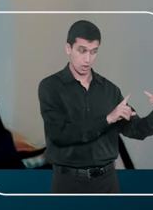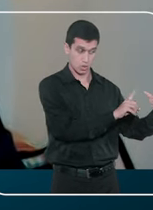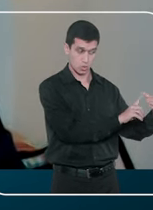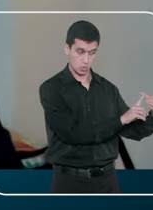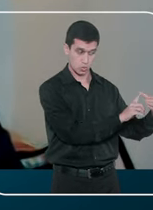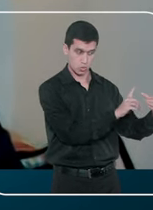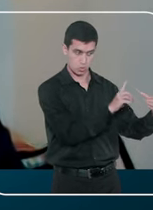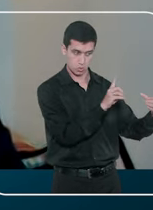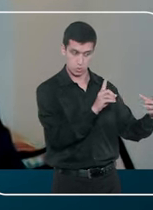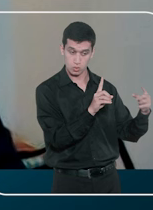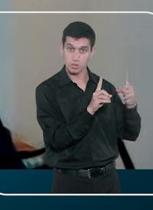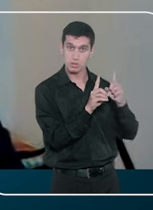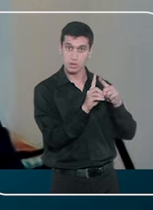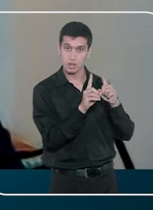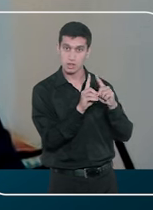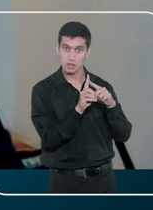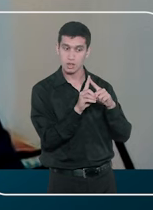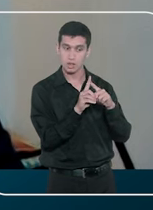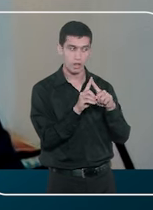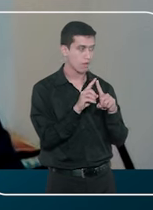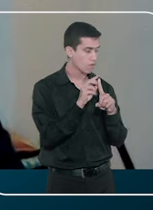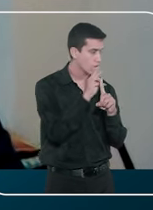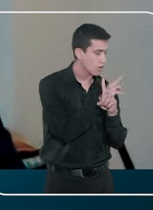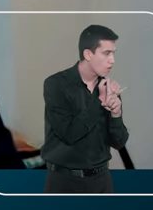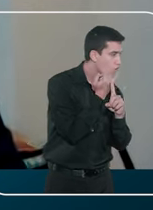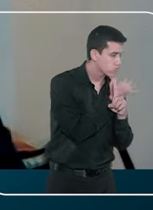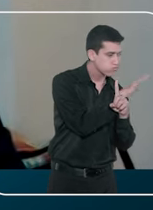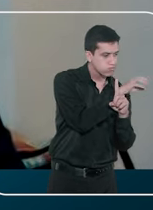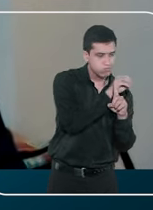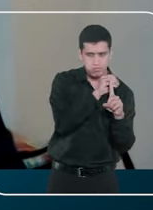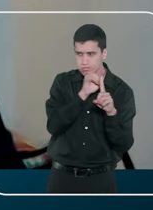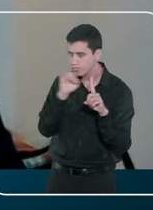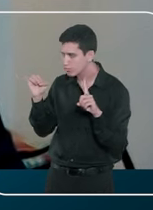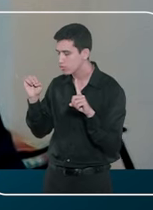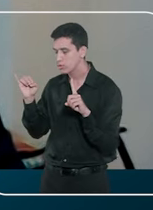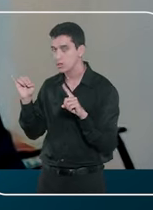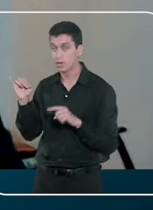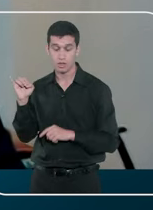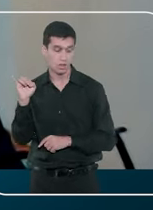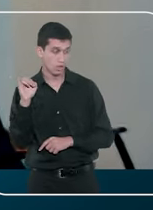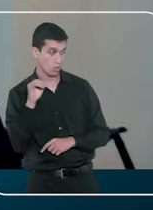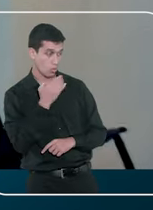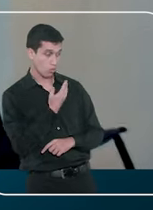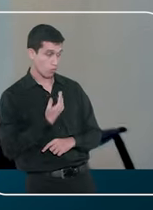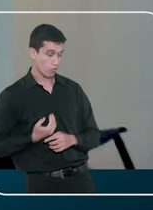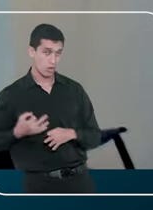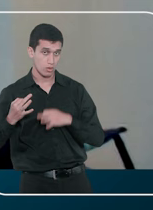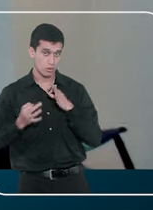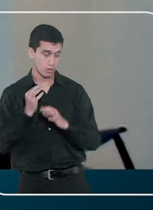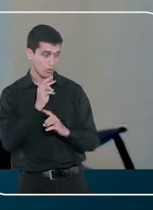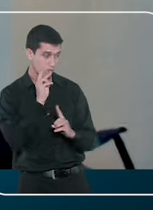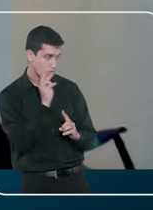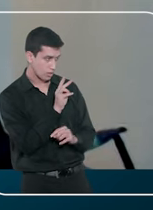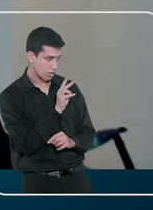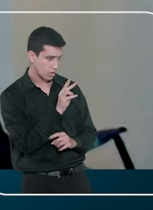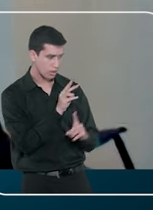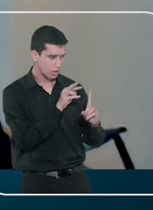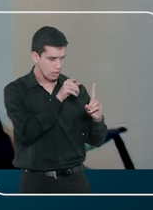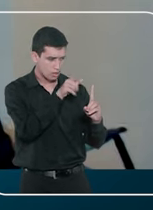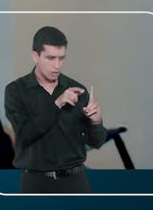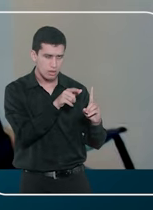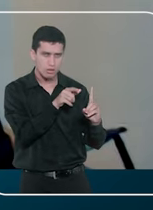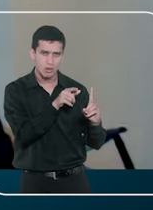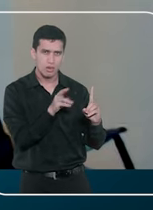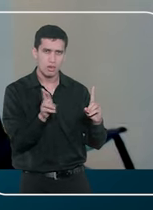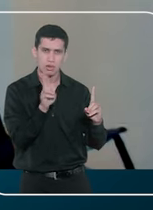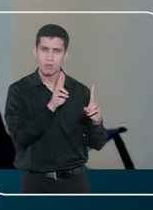é simplesmente não exercitar a acusação contra ele e contar com essa pessoa como se fosse uma testemunha. Os ingleses, inclusive, usam uma